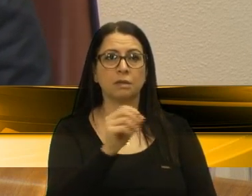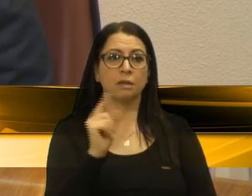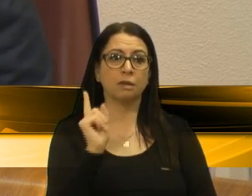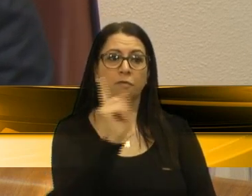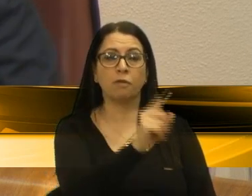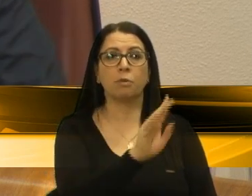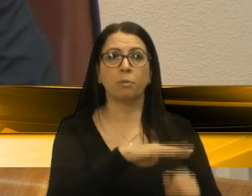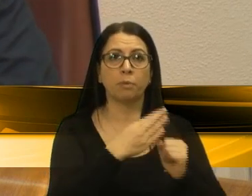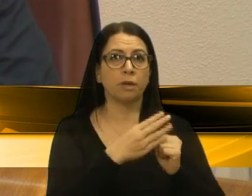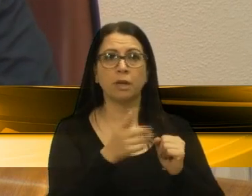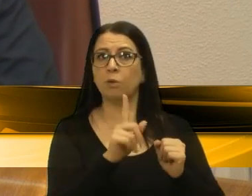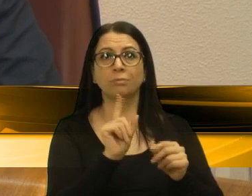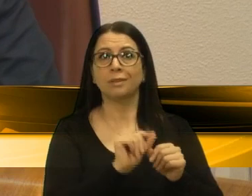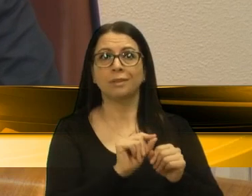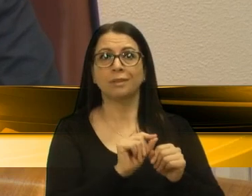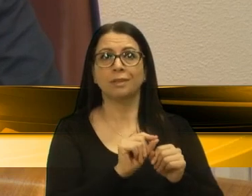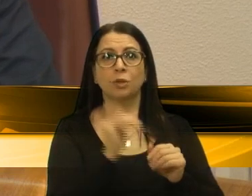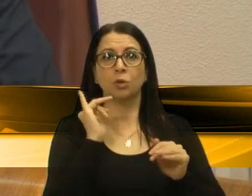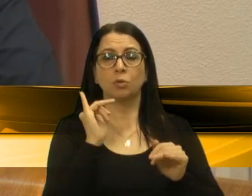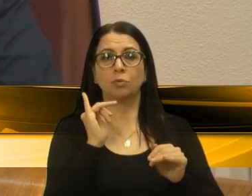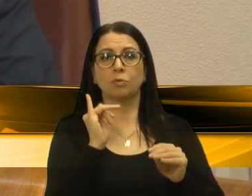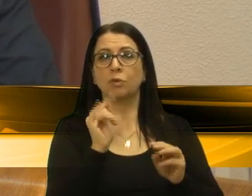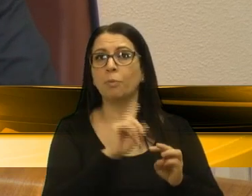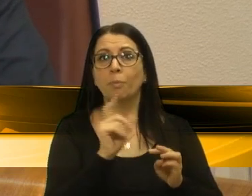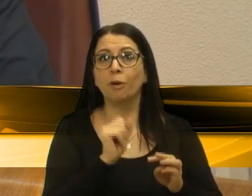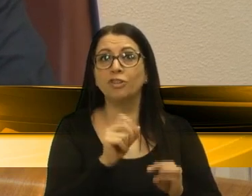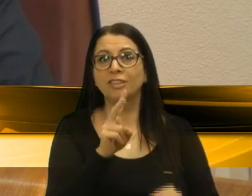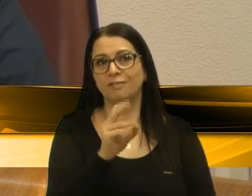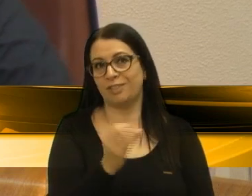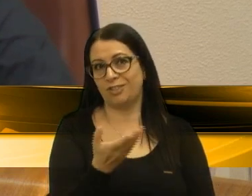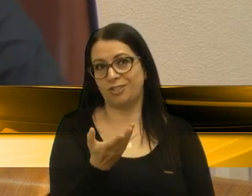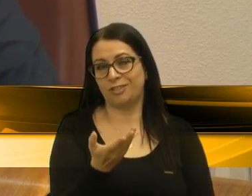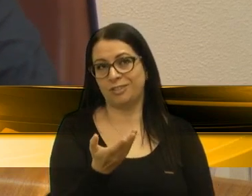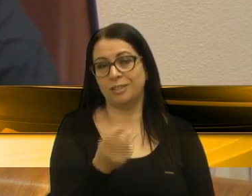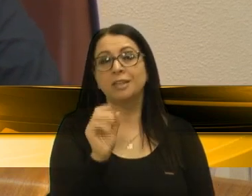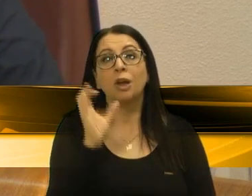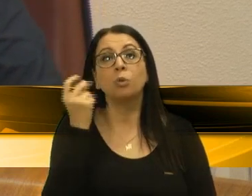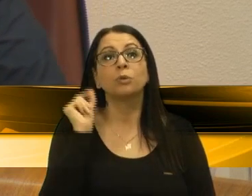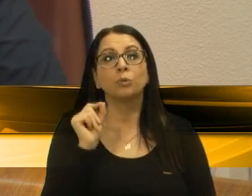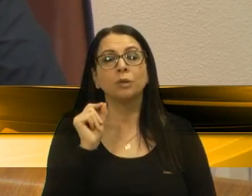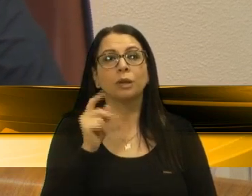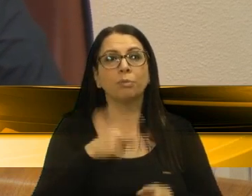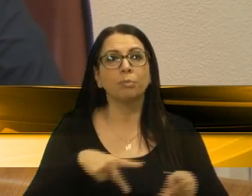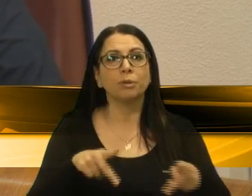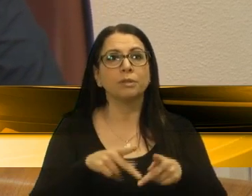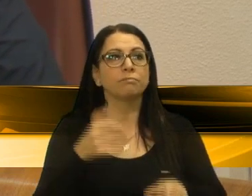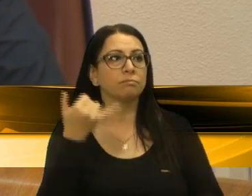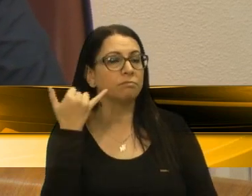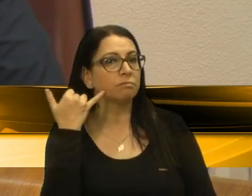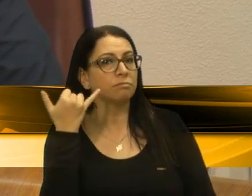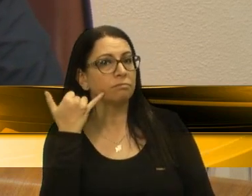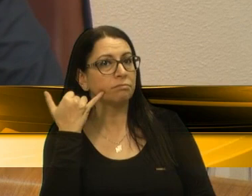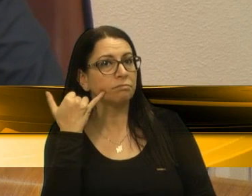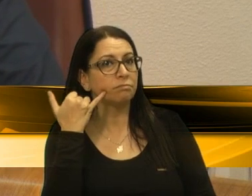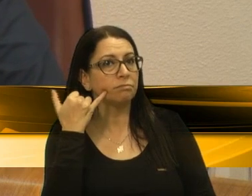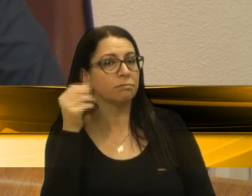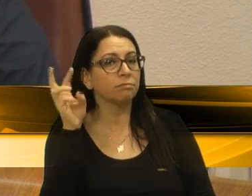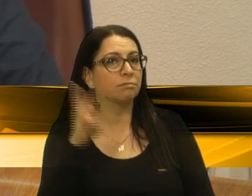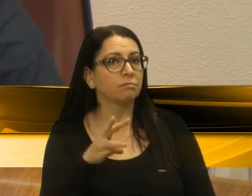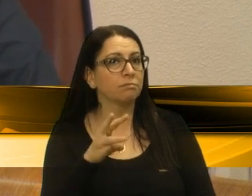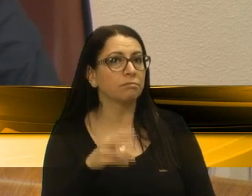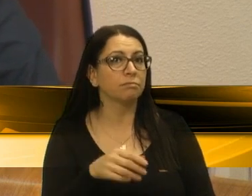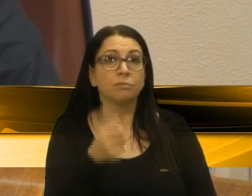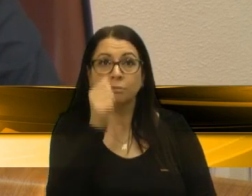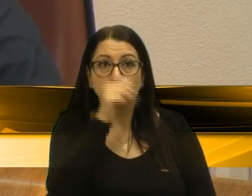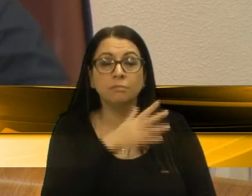e não ter 30 voltas para o Serrano. É o quê? Não vai, não pode ter 20. E aí, o que acontece? A população ligava antes na Visat. Olha o